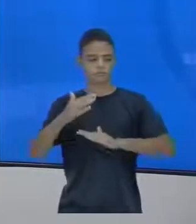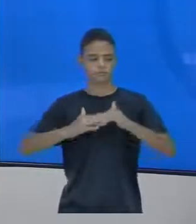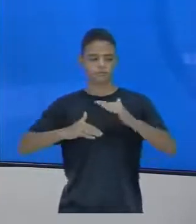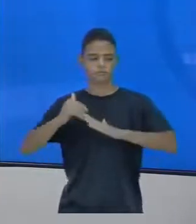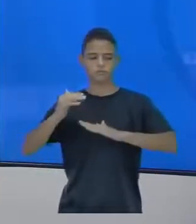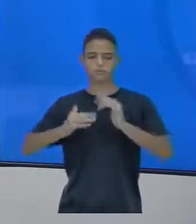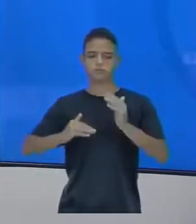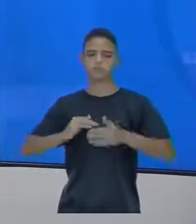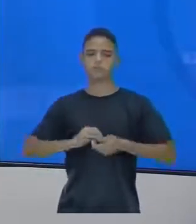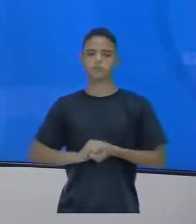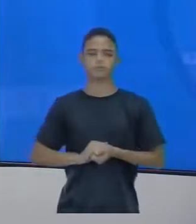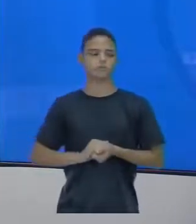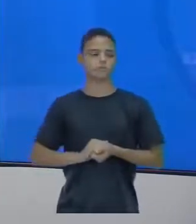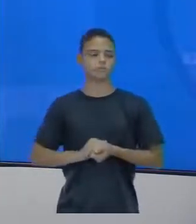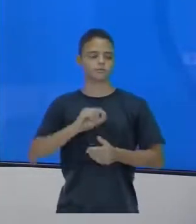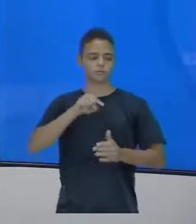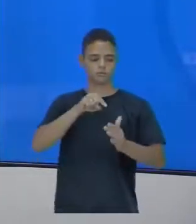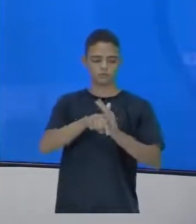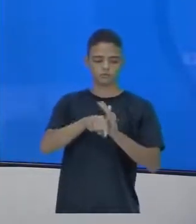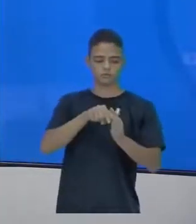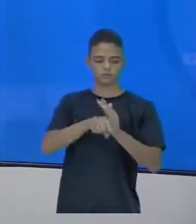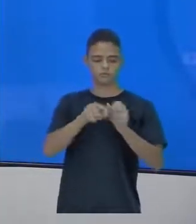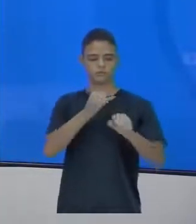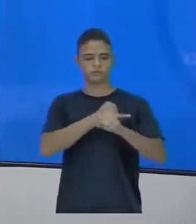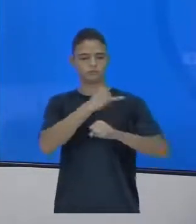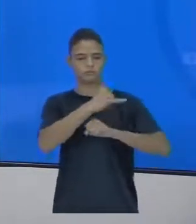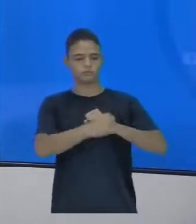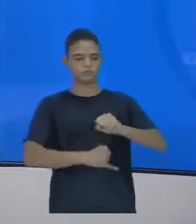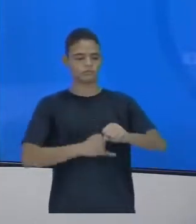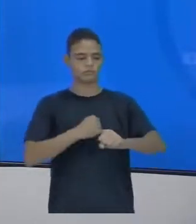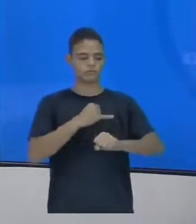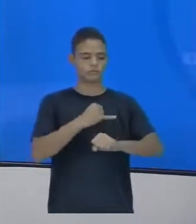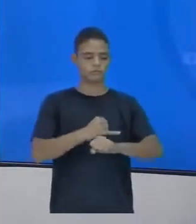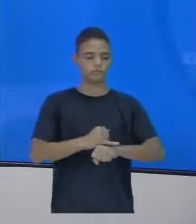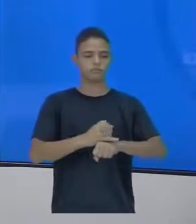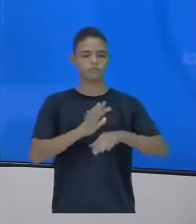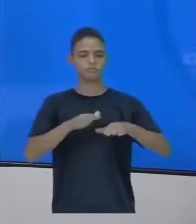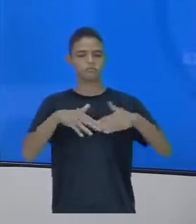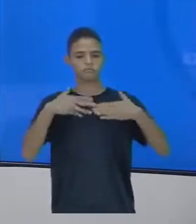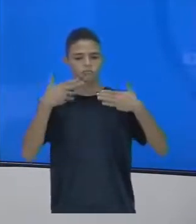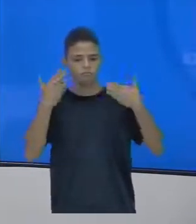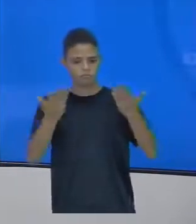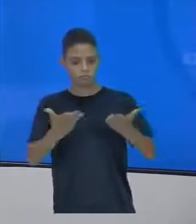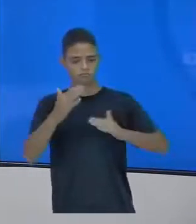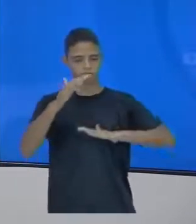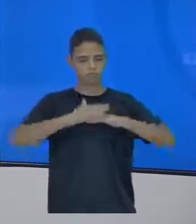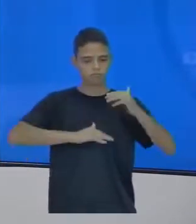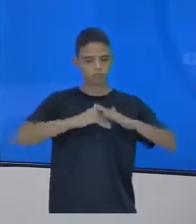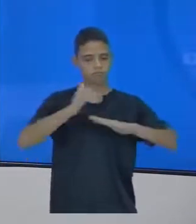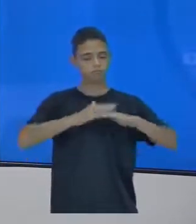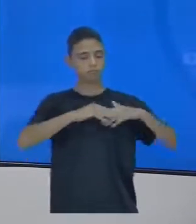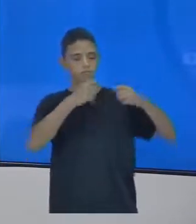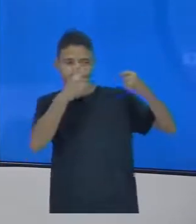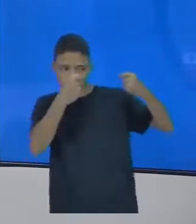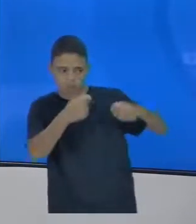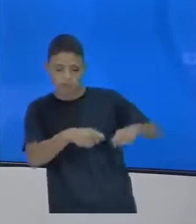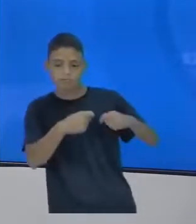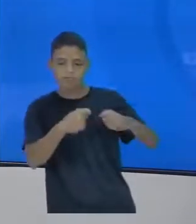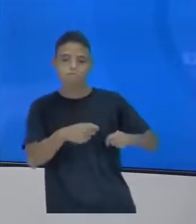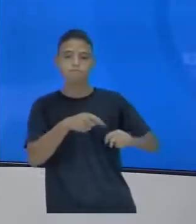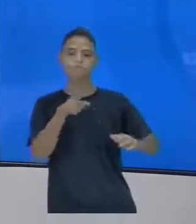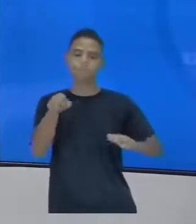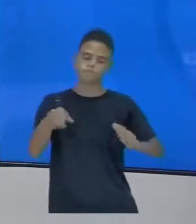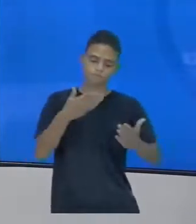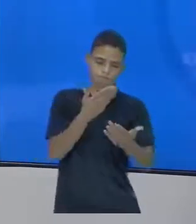Ou seja, pesquise na internet sobre quais as habilidades que são cobradas no Enem e estude com foco nessas